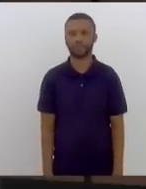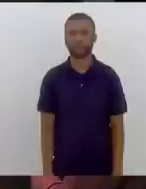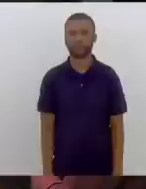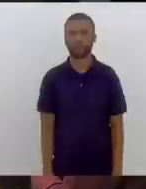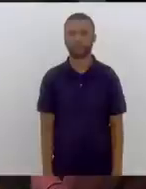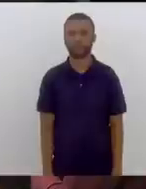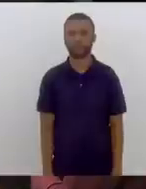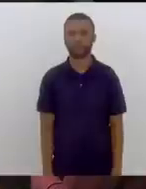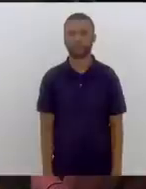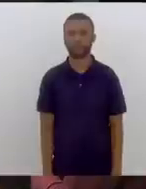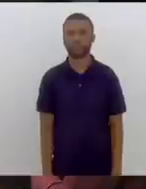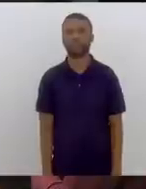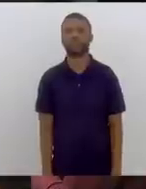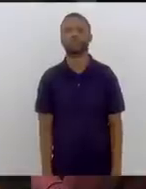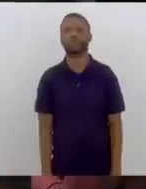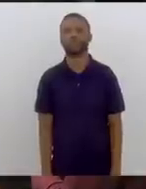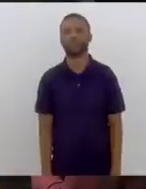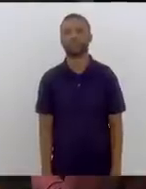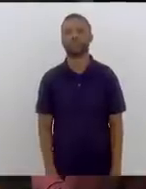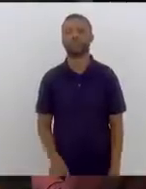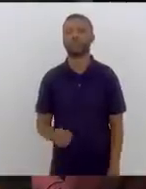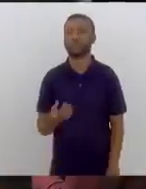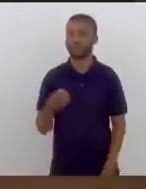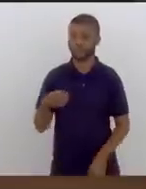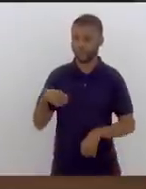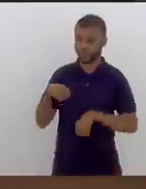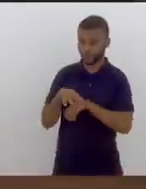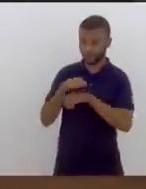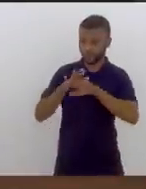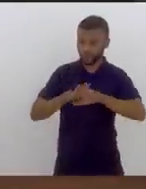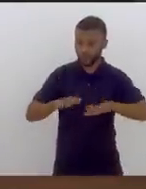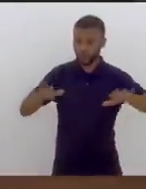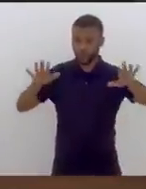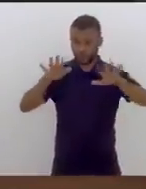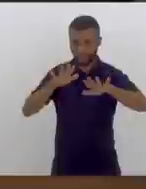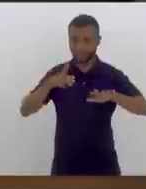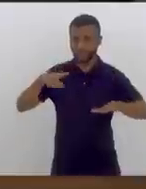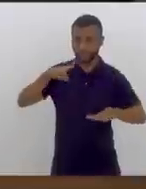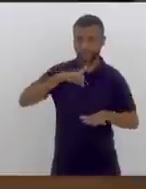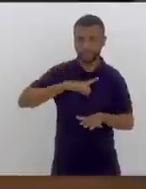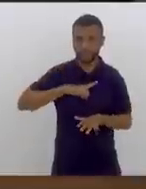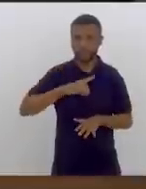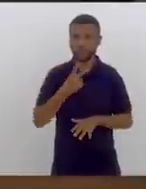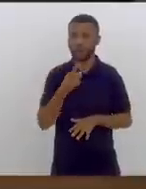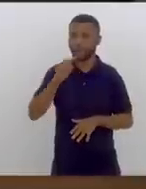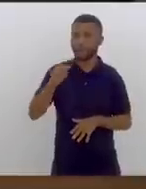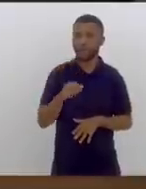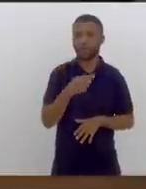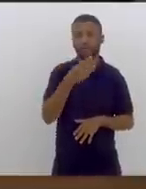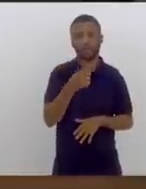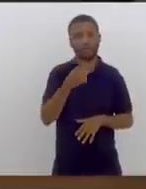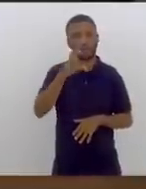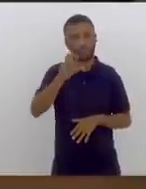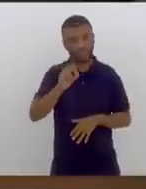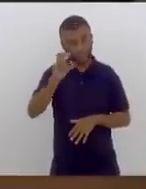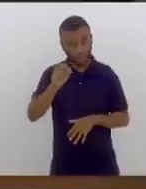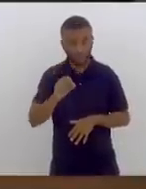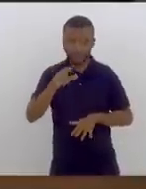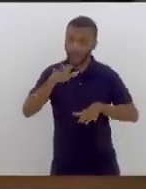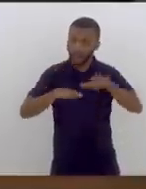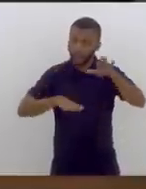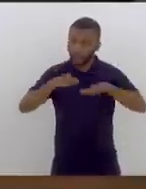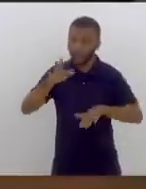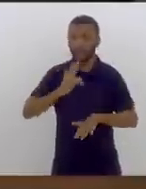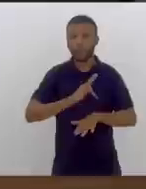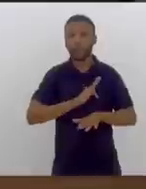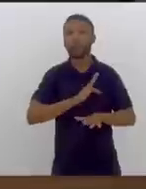Roberto só para vocês terem ideia todos vocês aqui nós temos 2.150 aproximadamente policiais